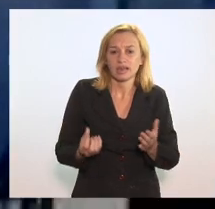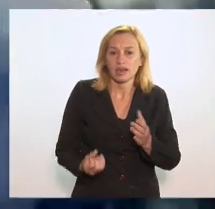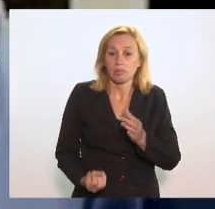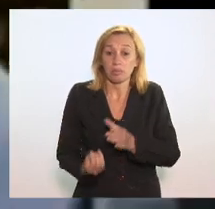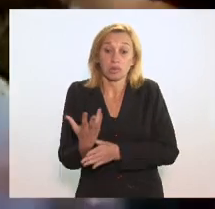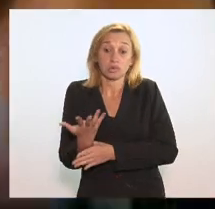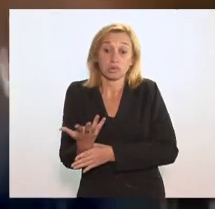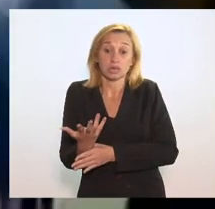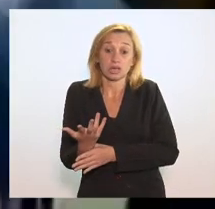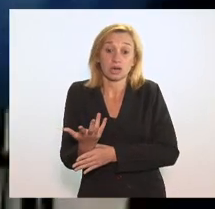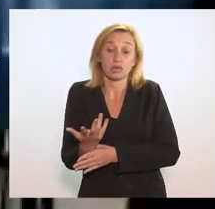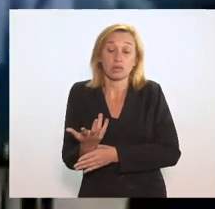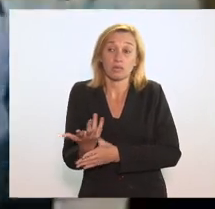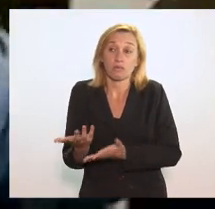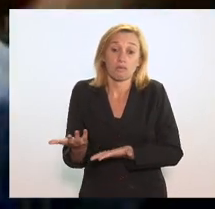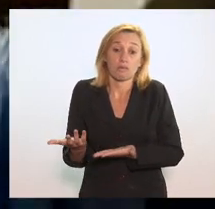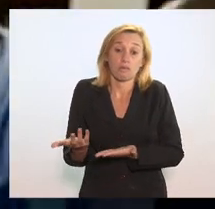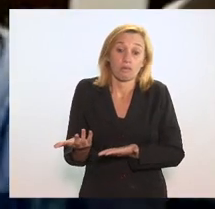produtiva